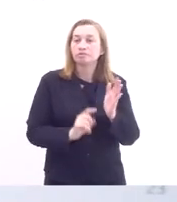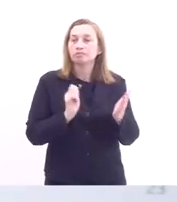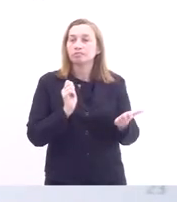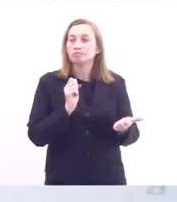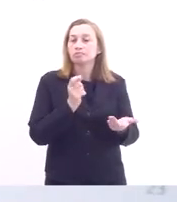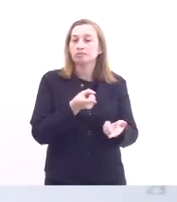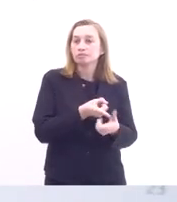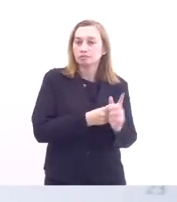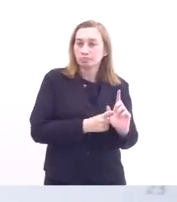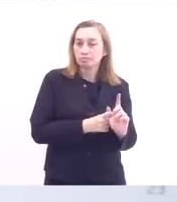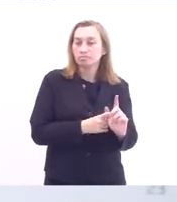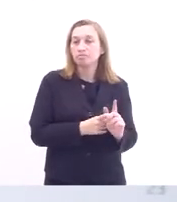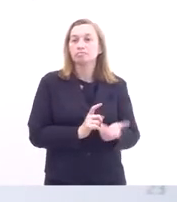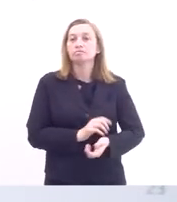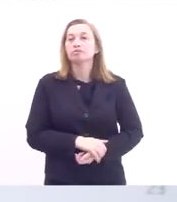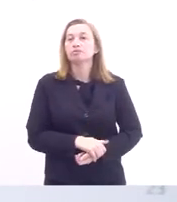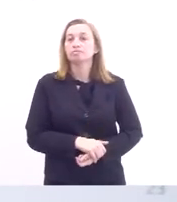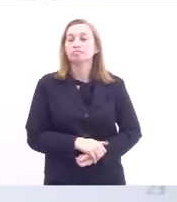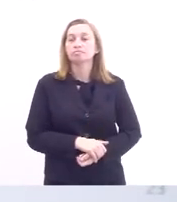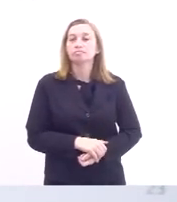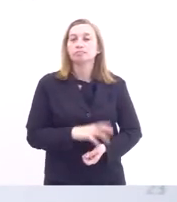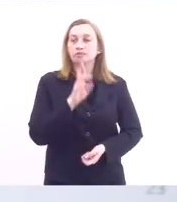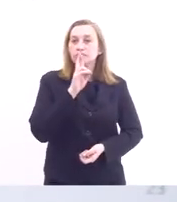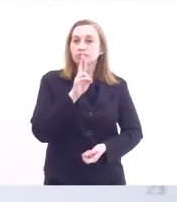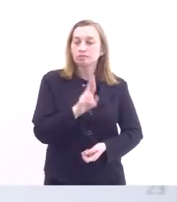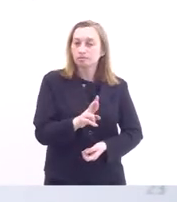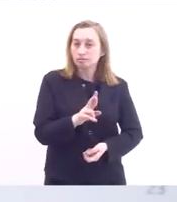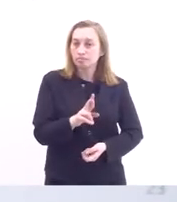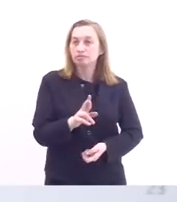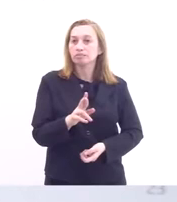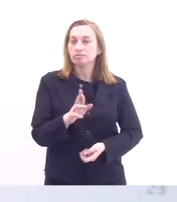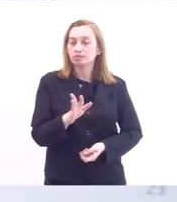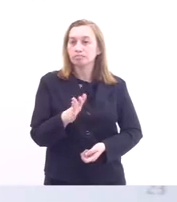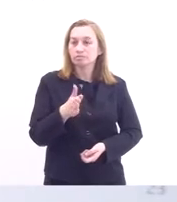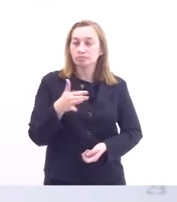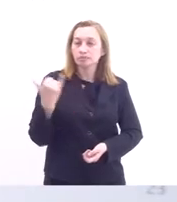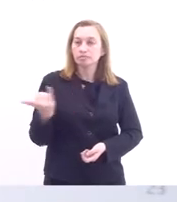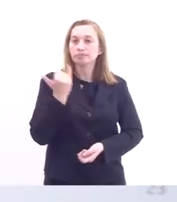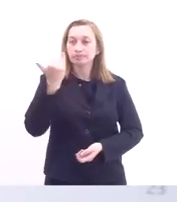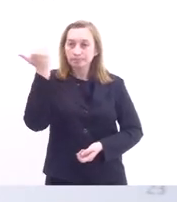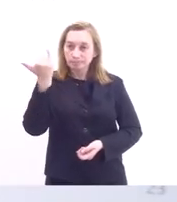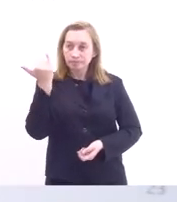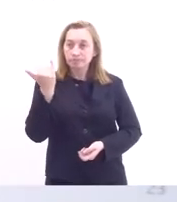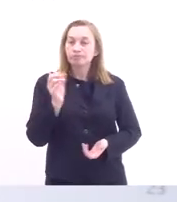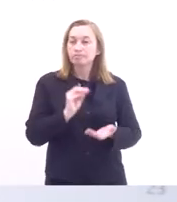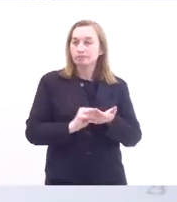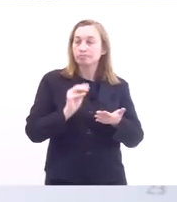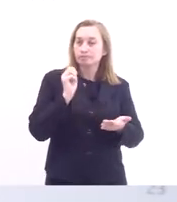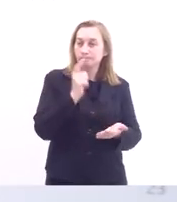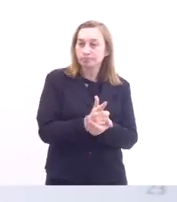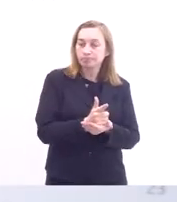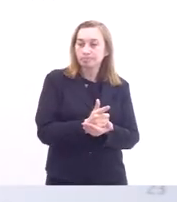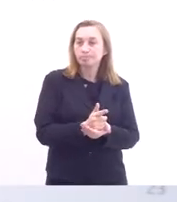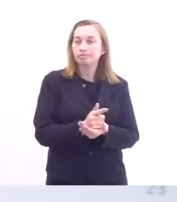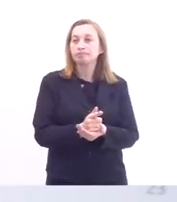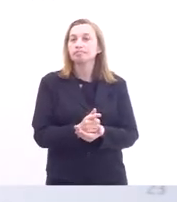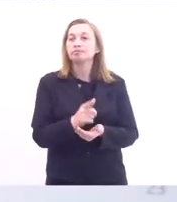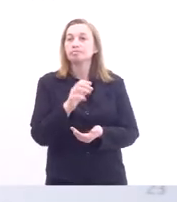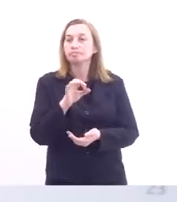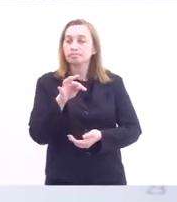É importante para o resultado fiscal do Estado a gente reduzir esse pagamento de restos a pagar, o estoque